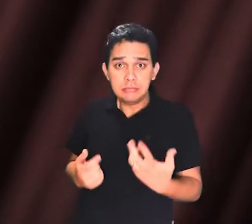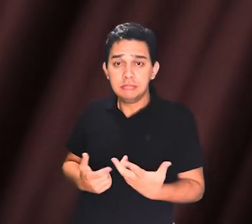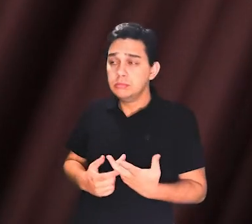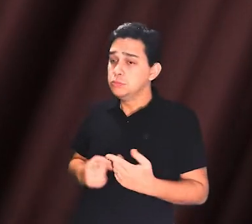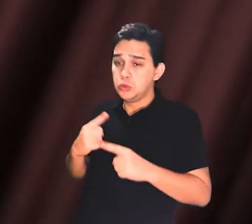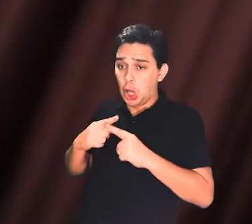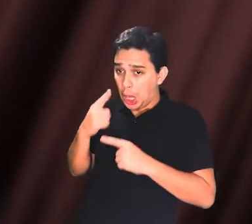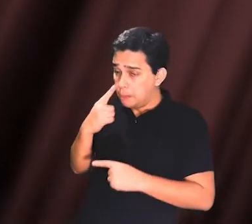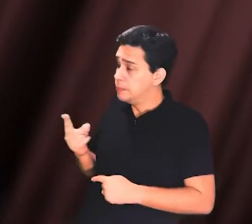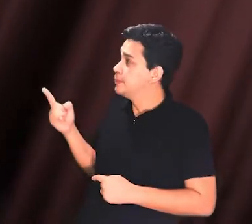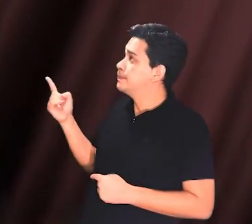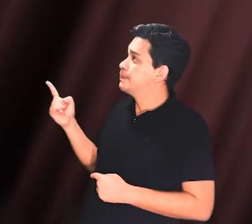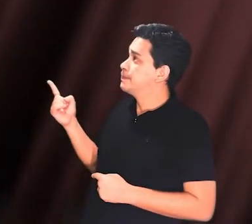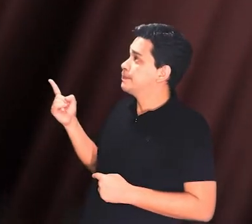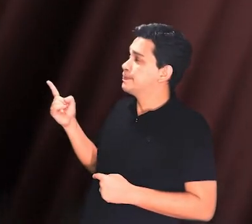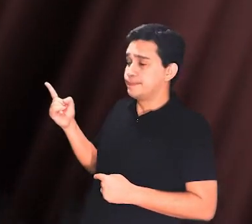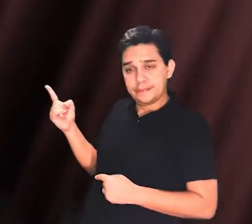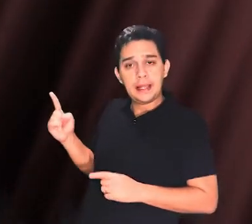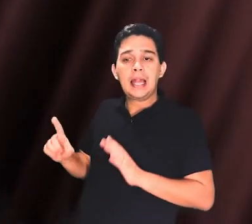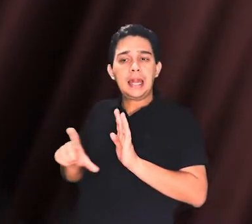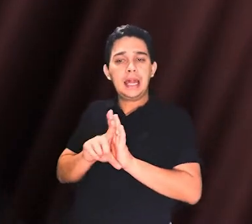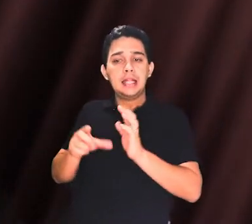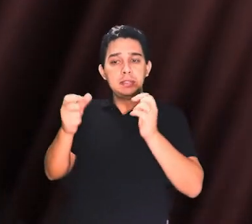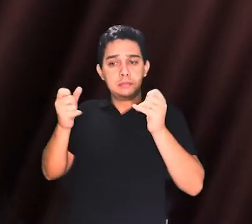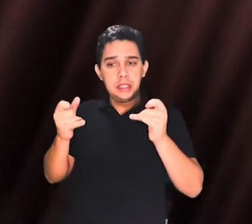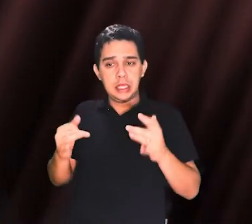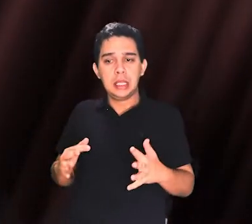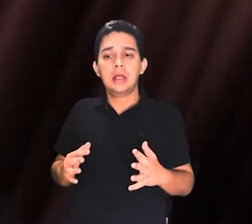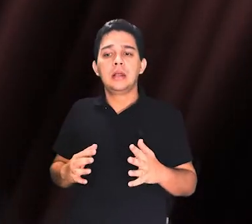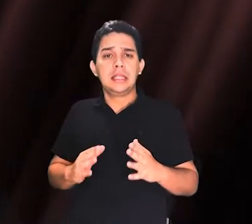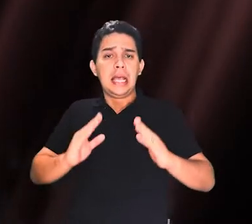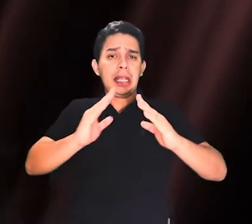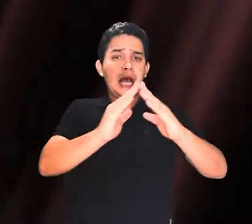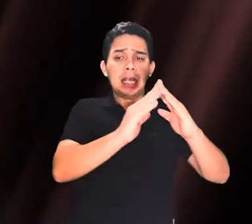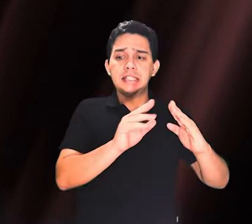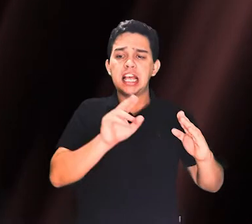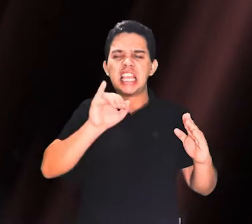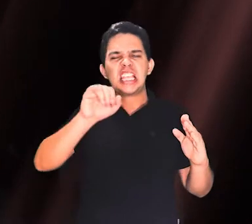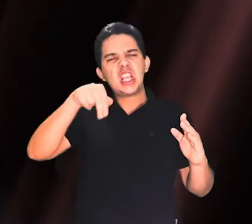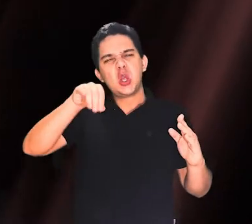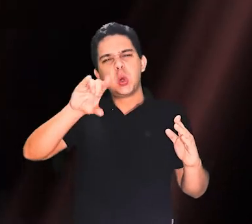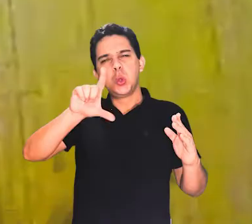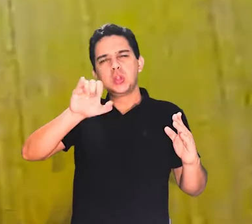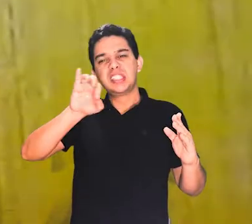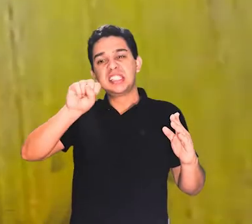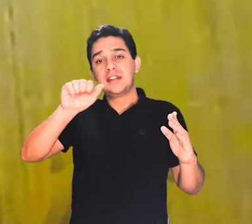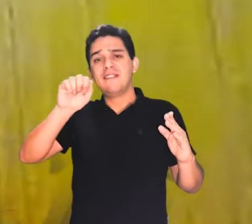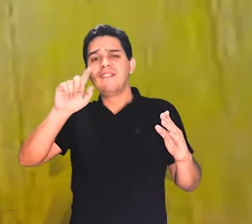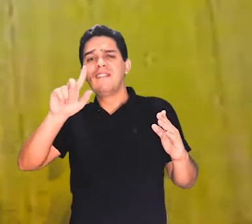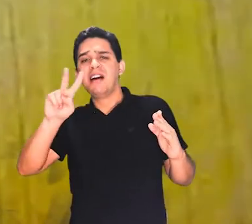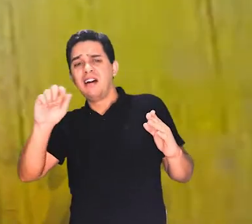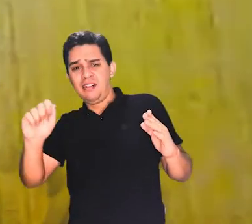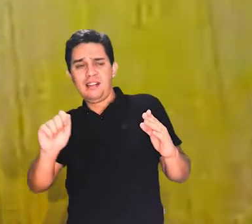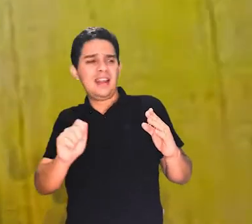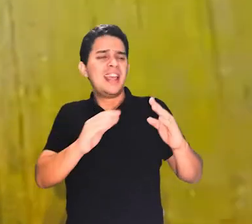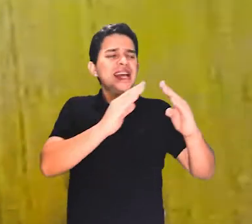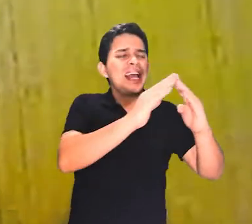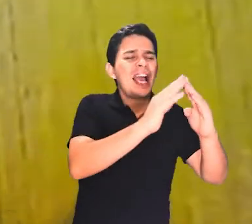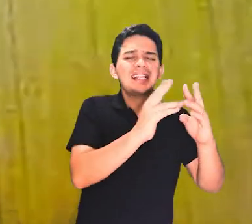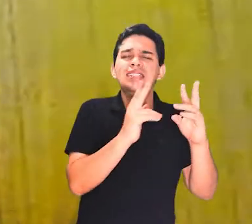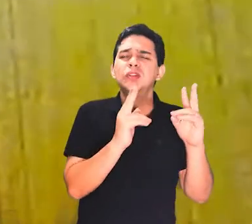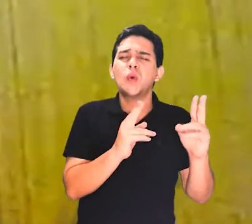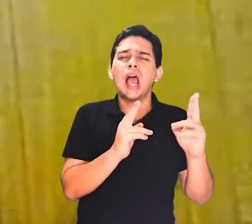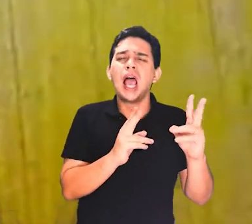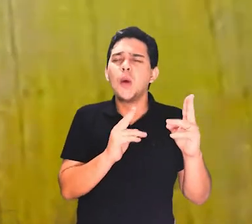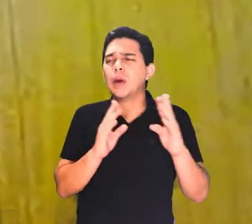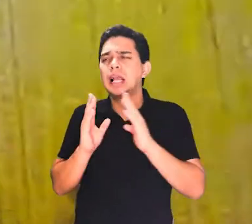como, são modelos muito parecidos a casas mesmo, incluídas na sociedade. É semelhante à residência